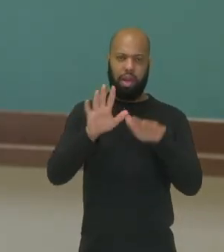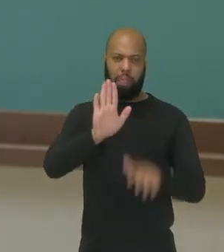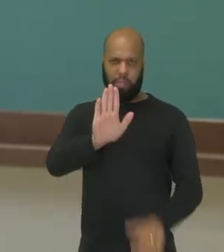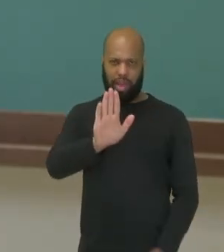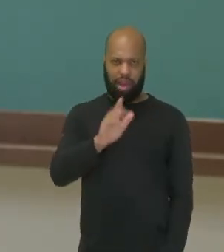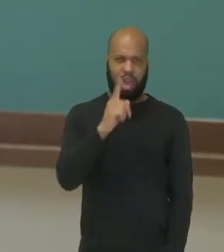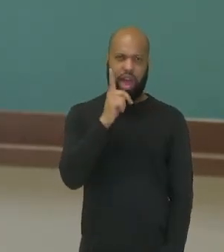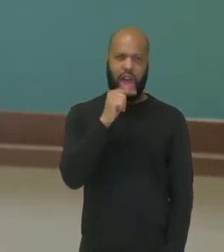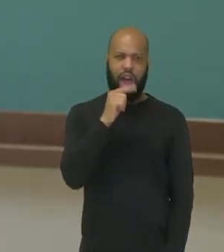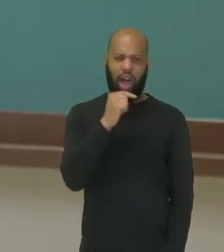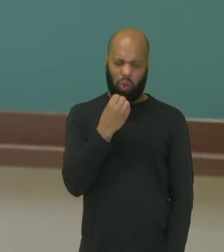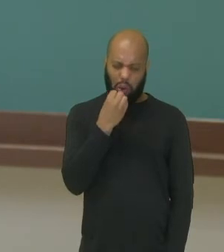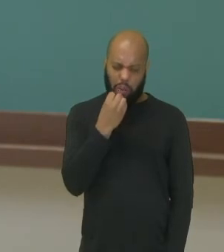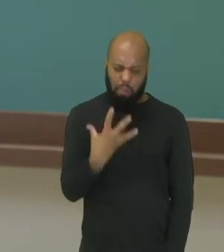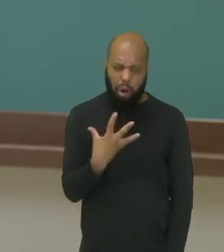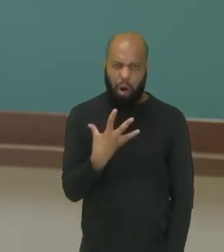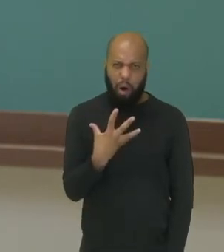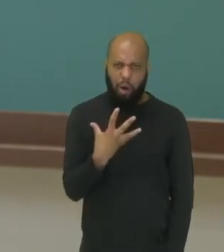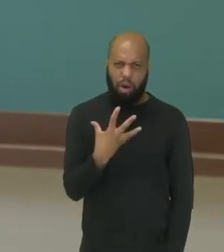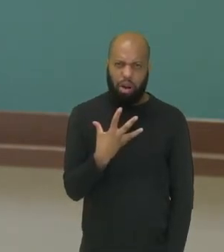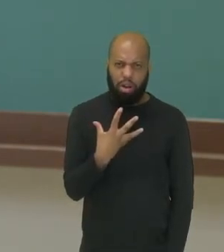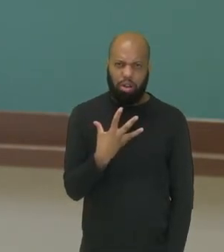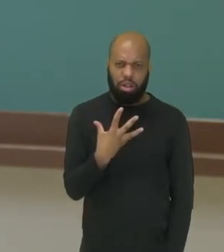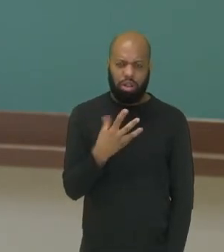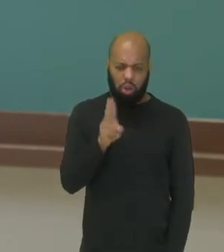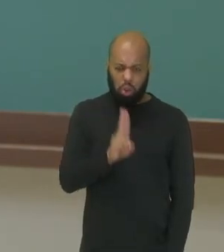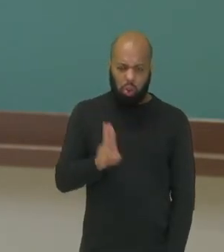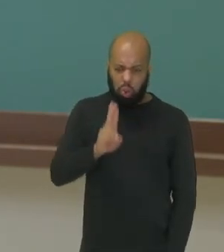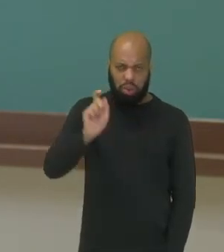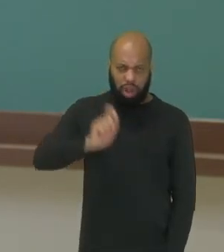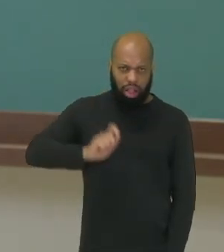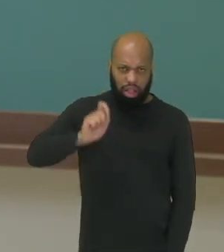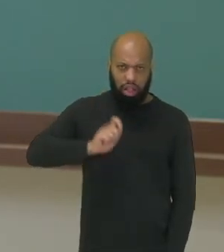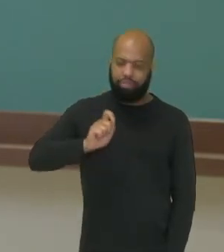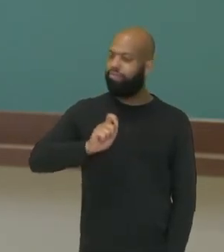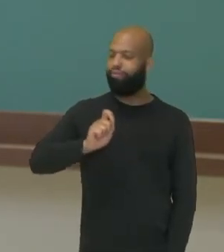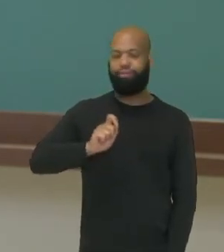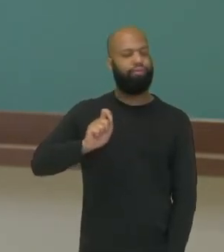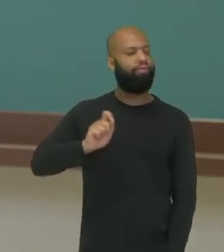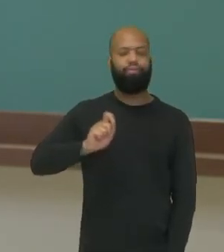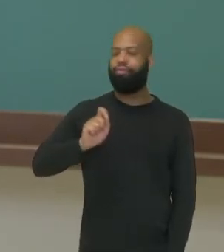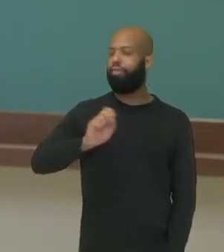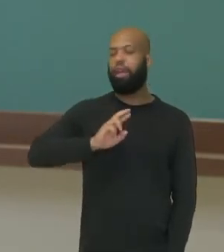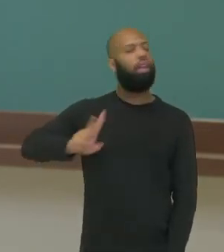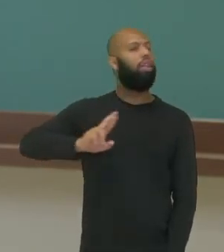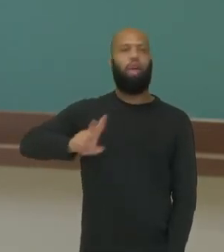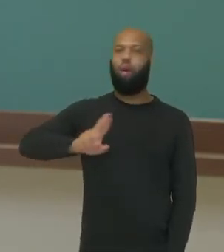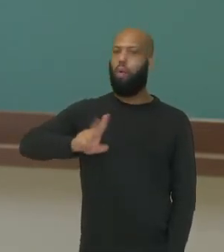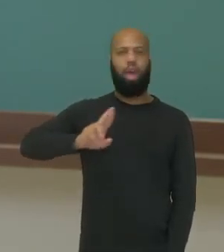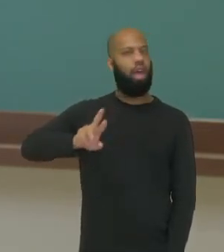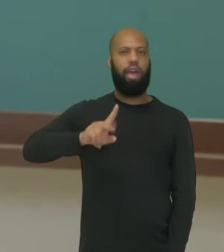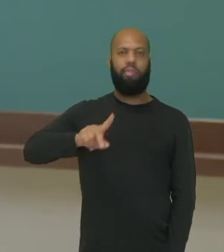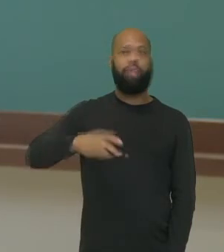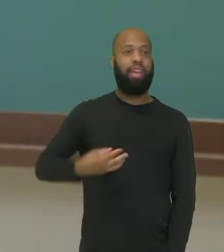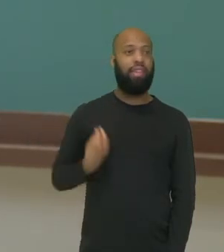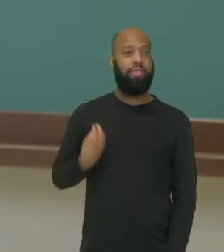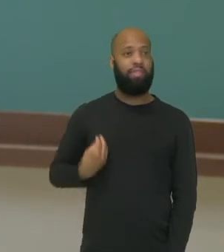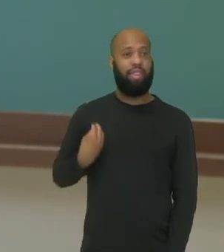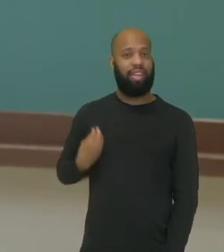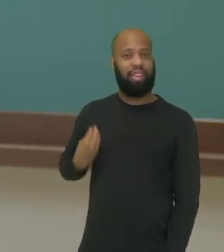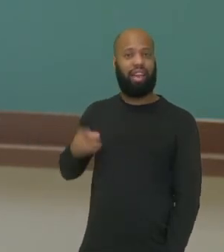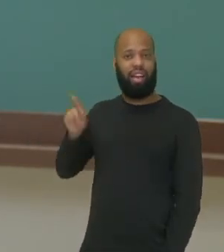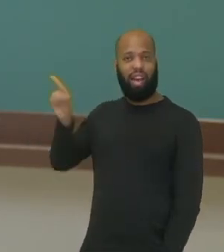é uma água favorável para ser consumida, nem para ser usada. Ou seja, não há vida aqui